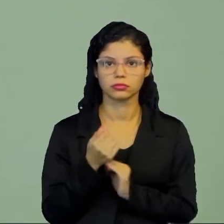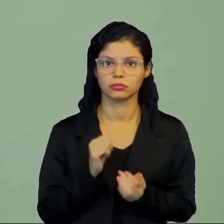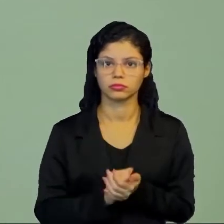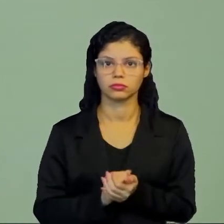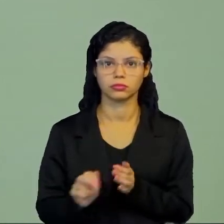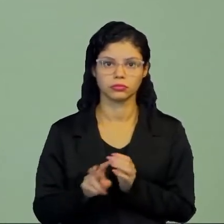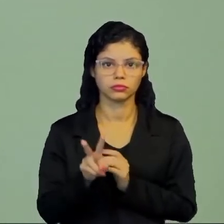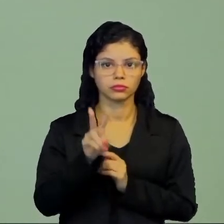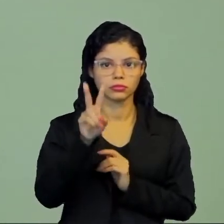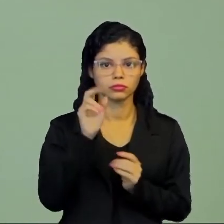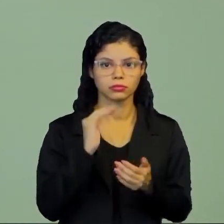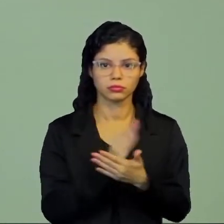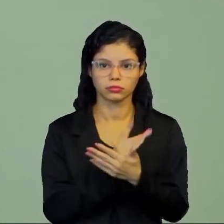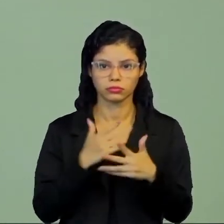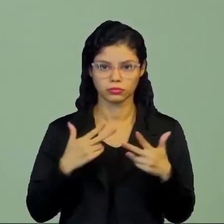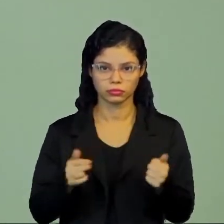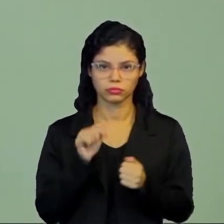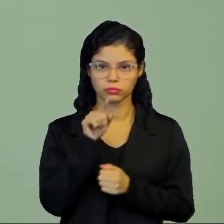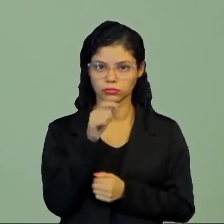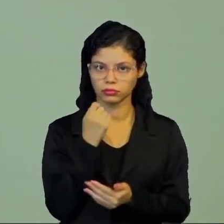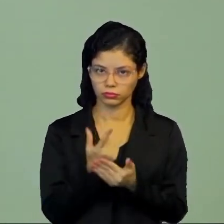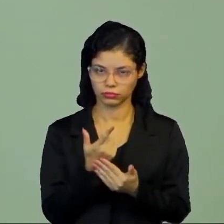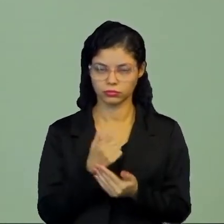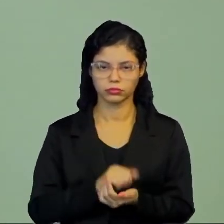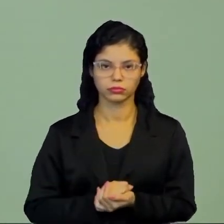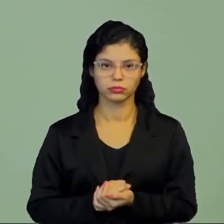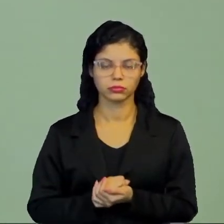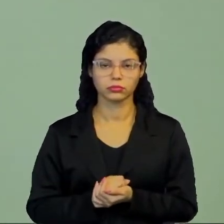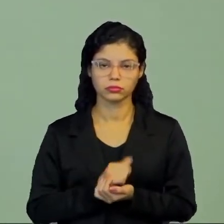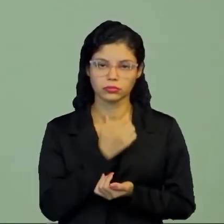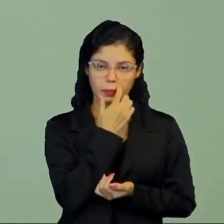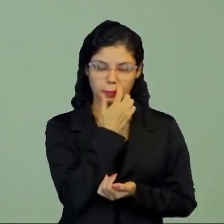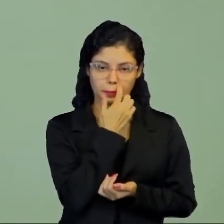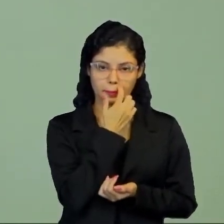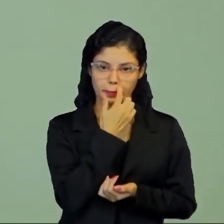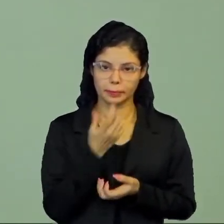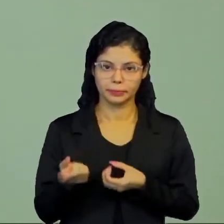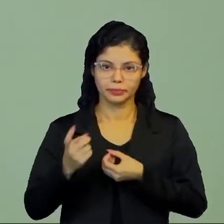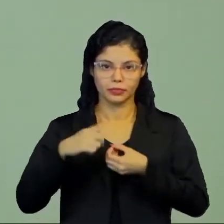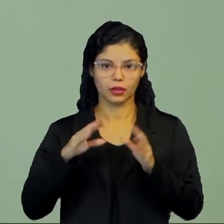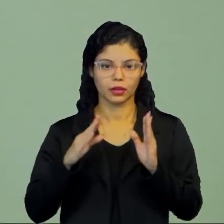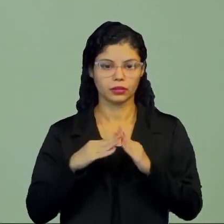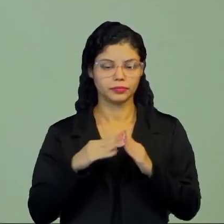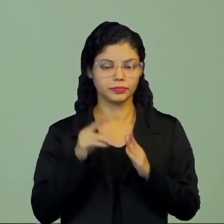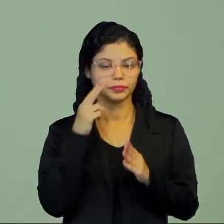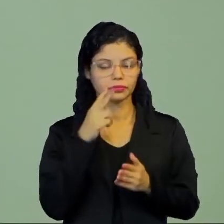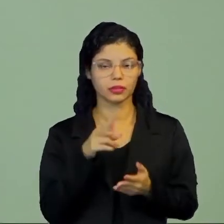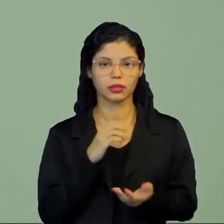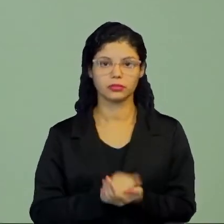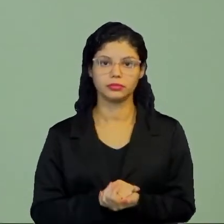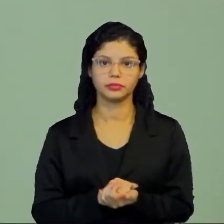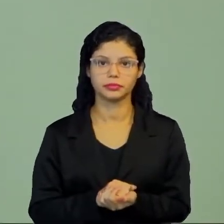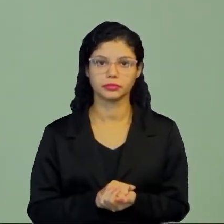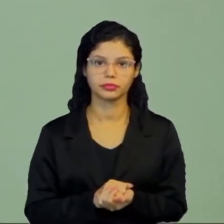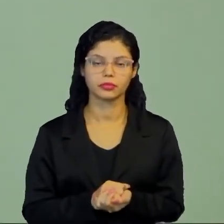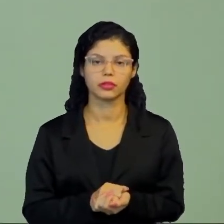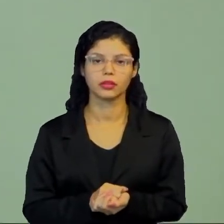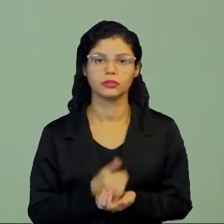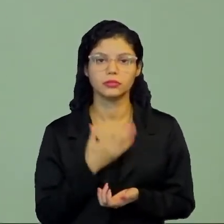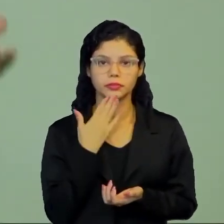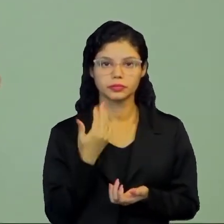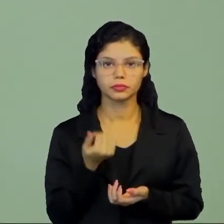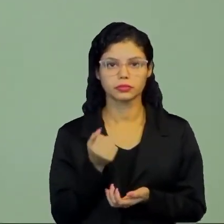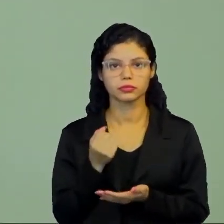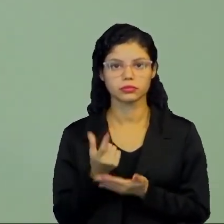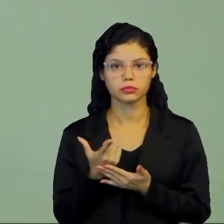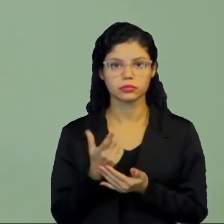preços, tá, de alguma coisa que você quer comprar. Você vai voltar para casa, você vai ver, e o melhor